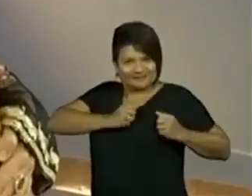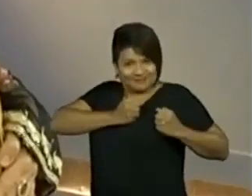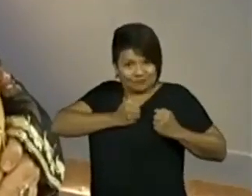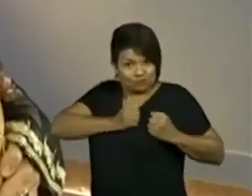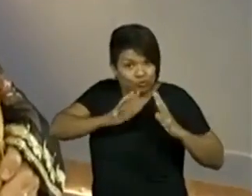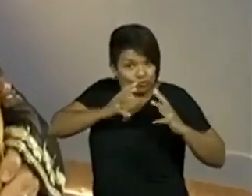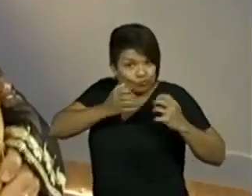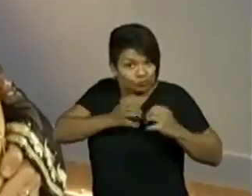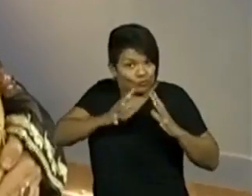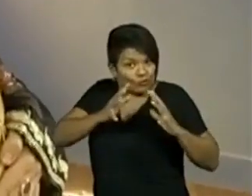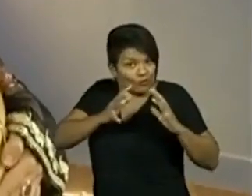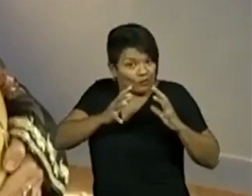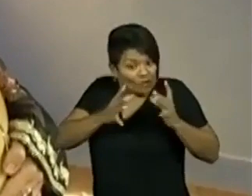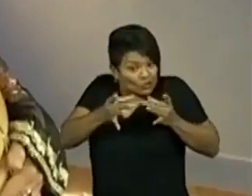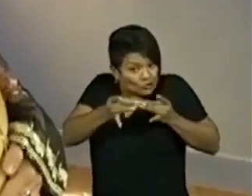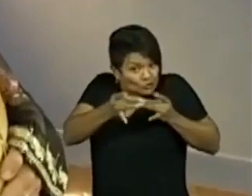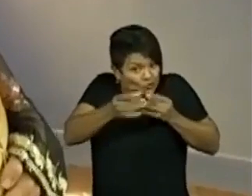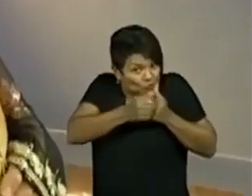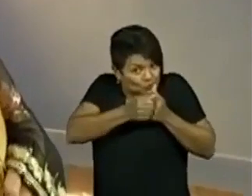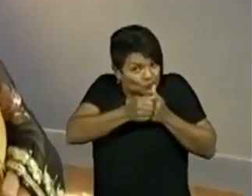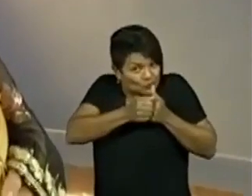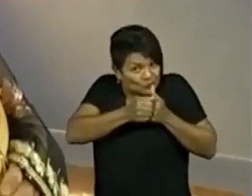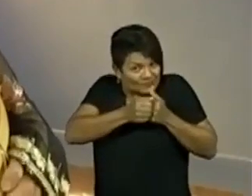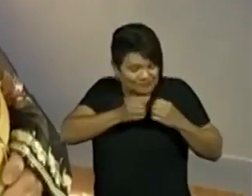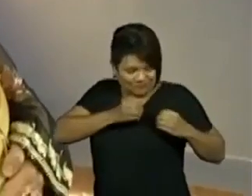Juntinho com o meu tambor.